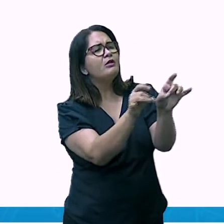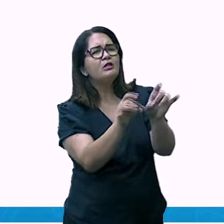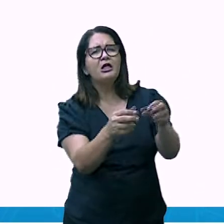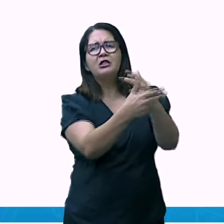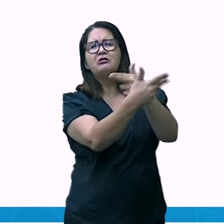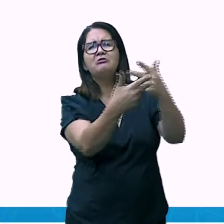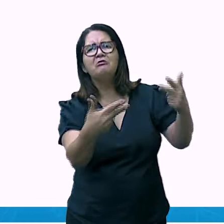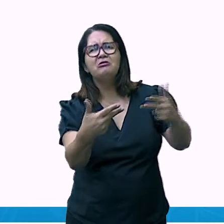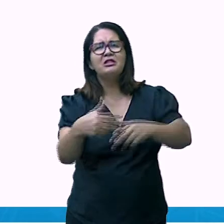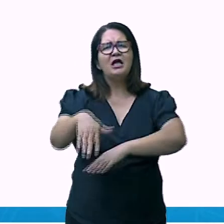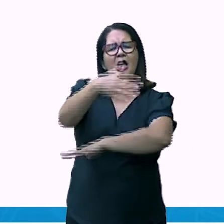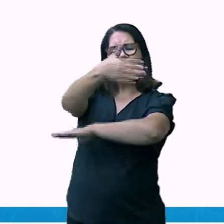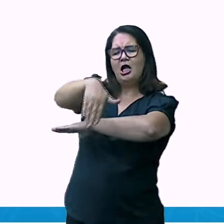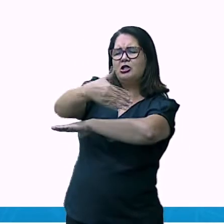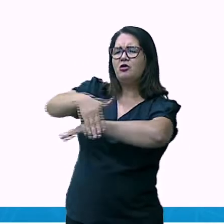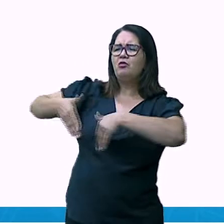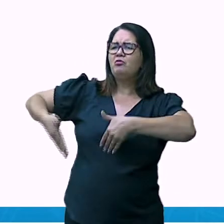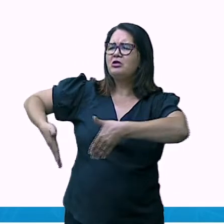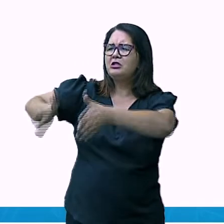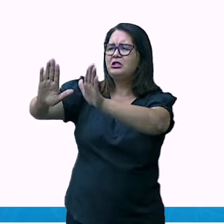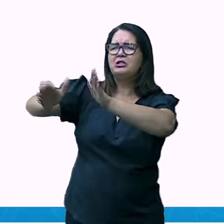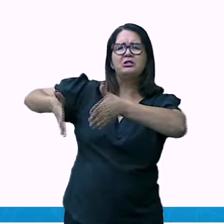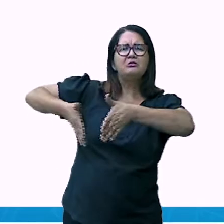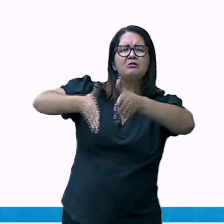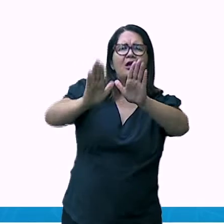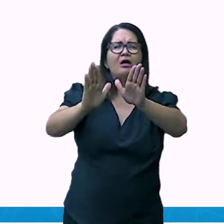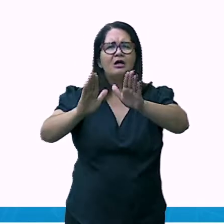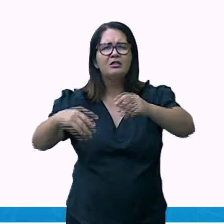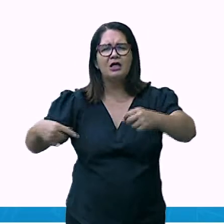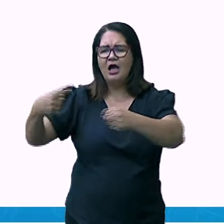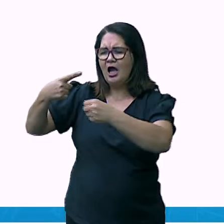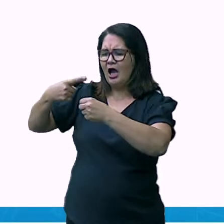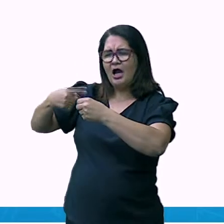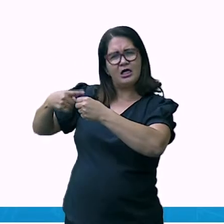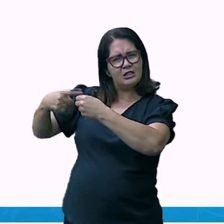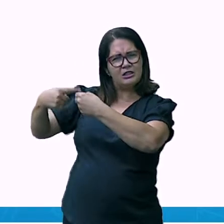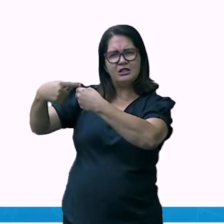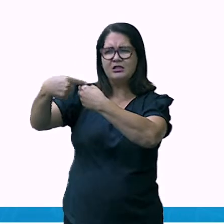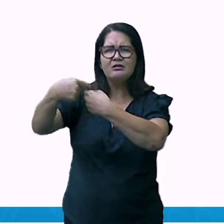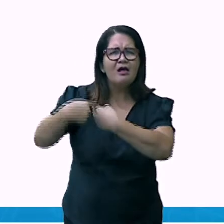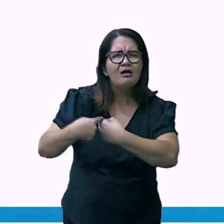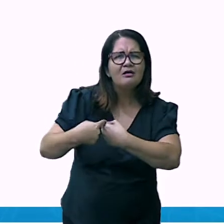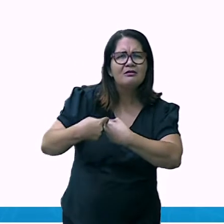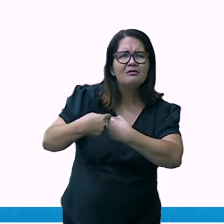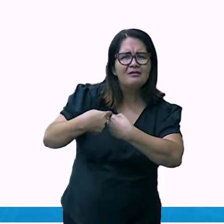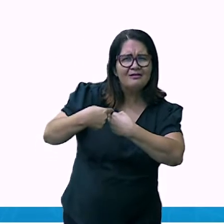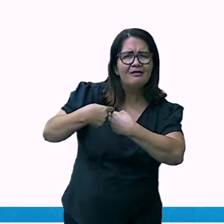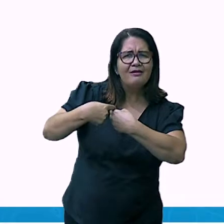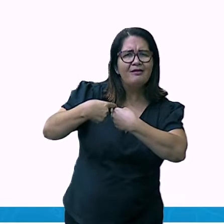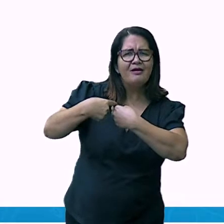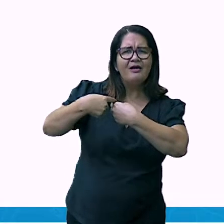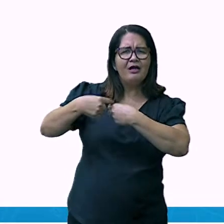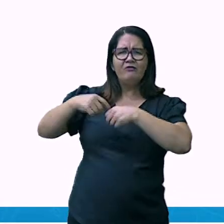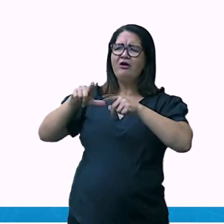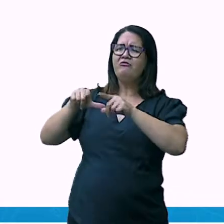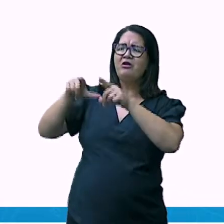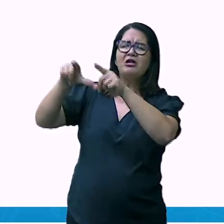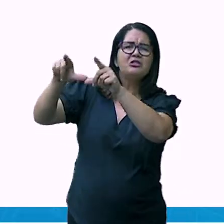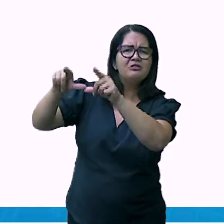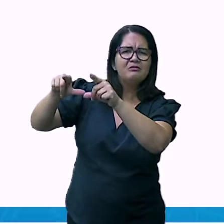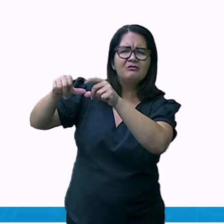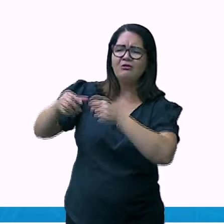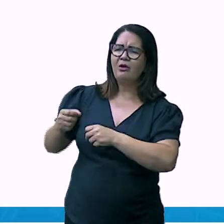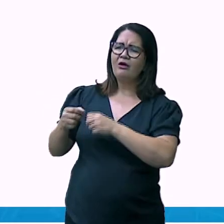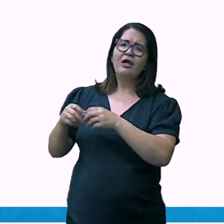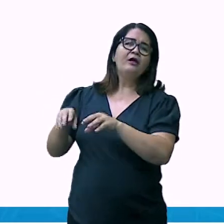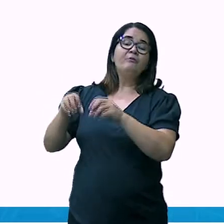ruas, as estradas, as cidades para vender o seu produto. Esses